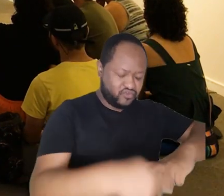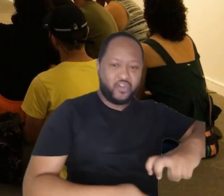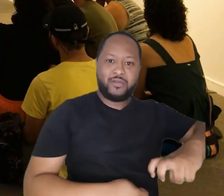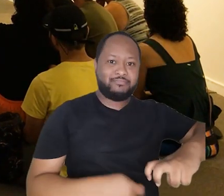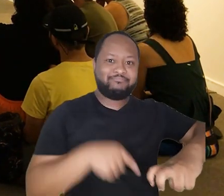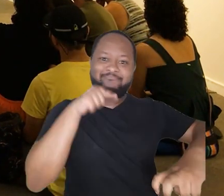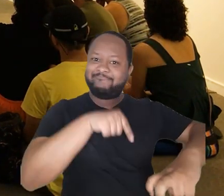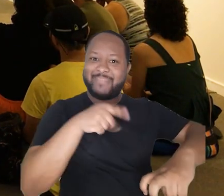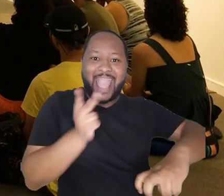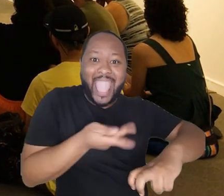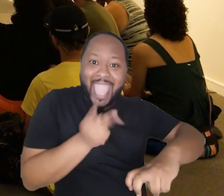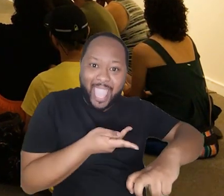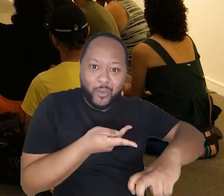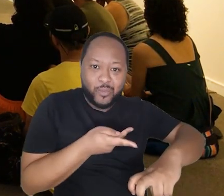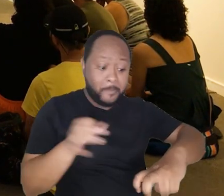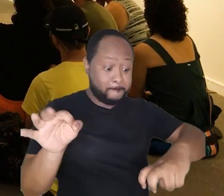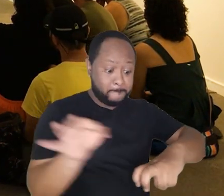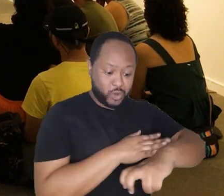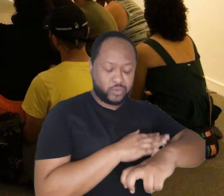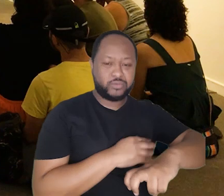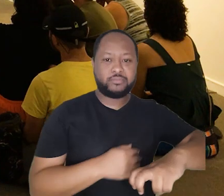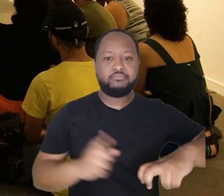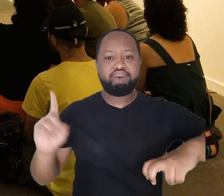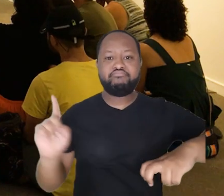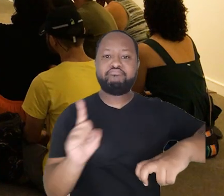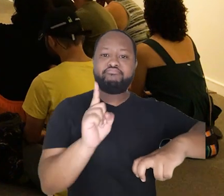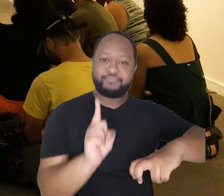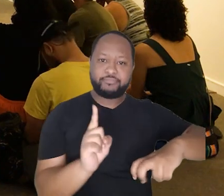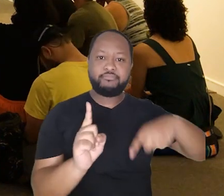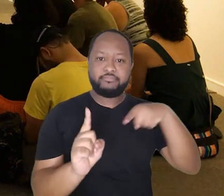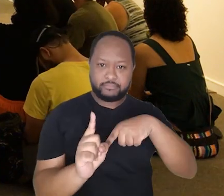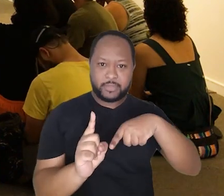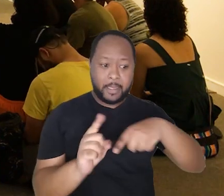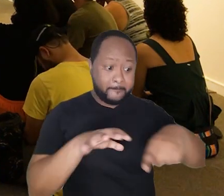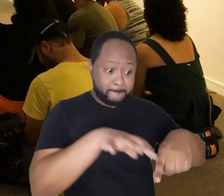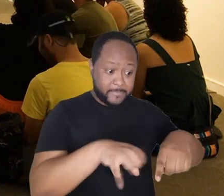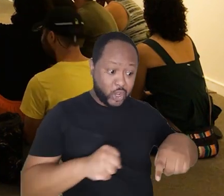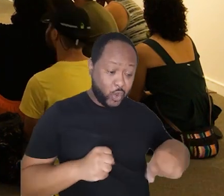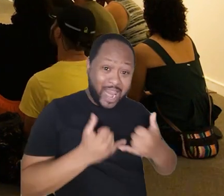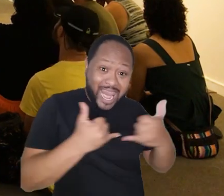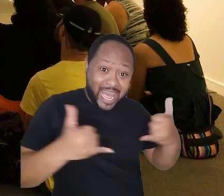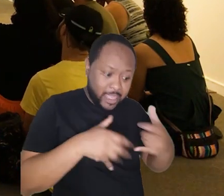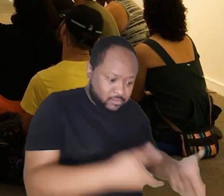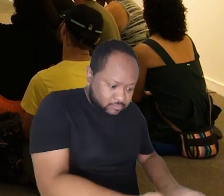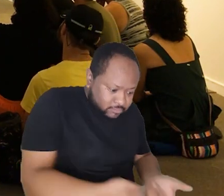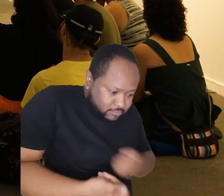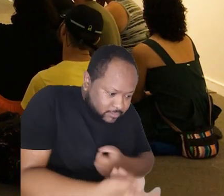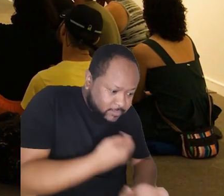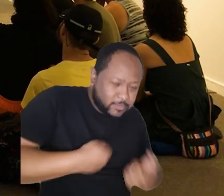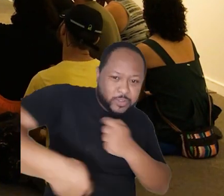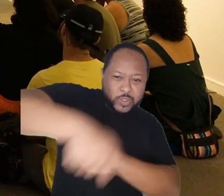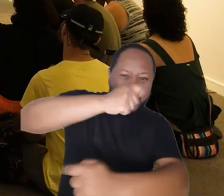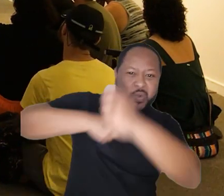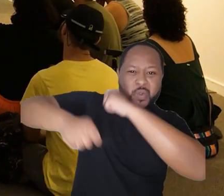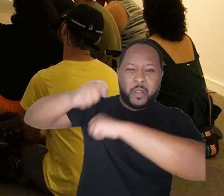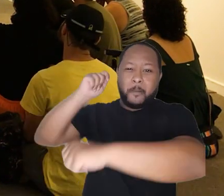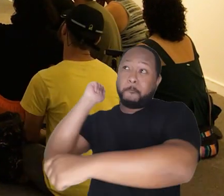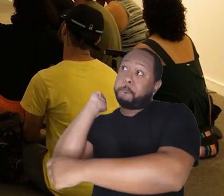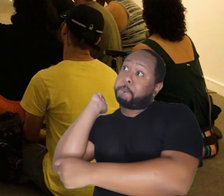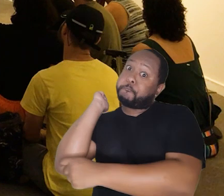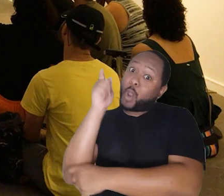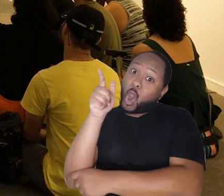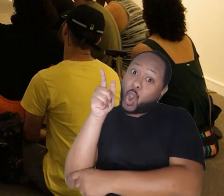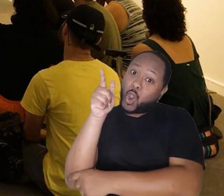dela. Quando ela terminou de se amarrar, o Anansi só pegou a linha, jogou para o céu e aí os soldados do